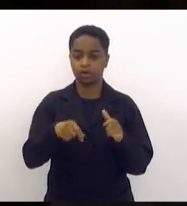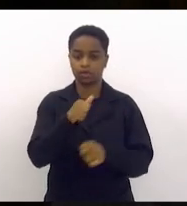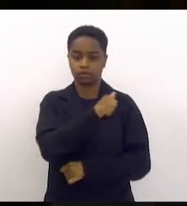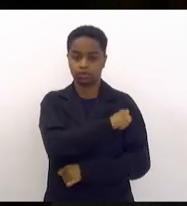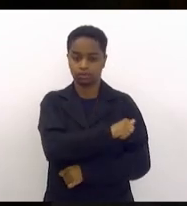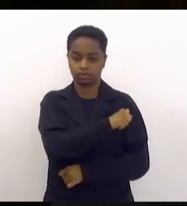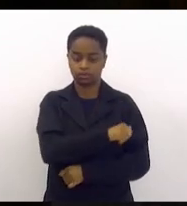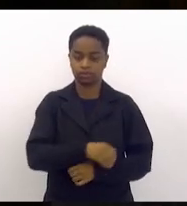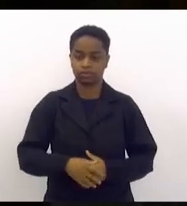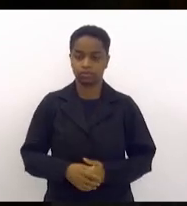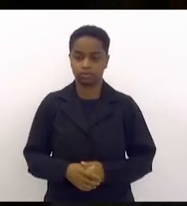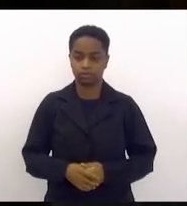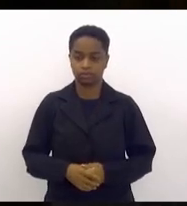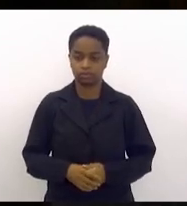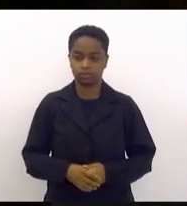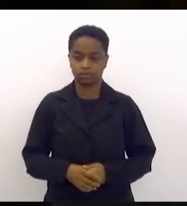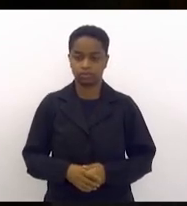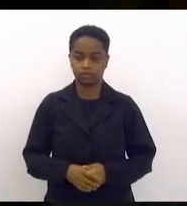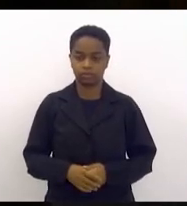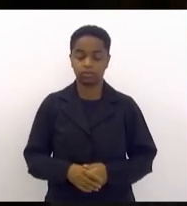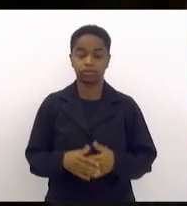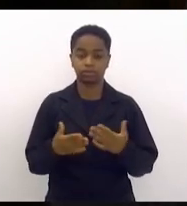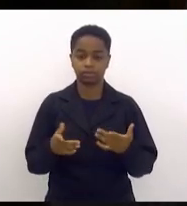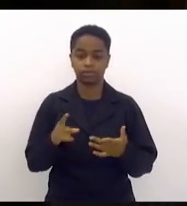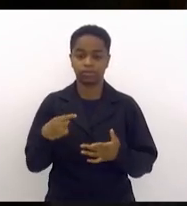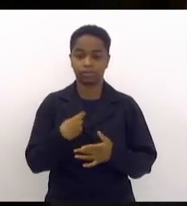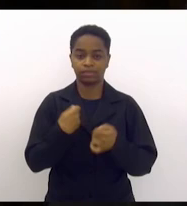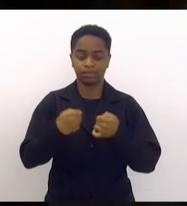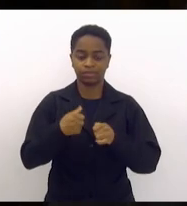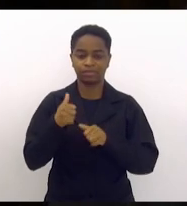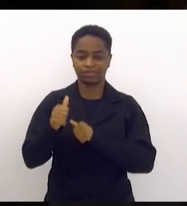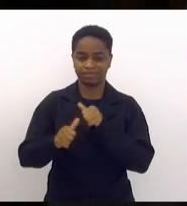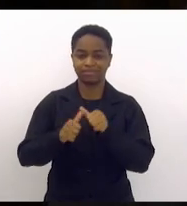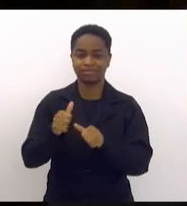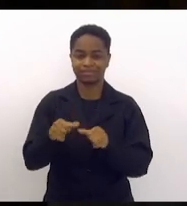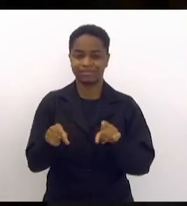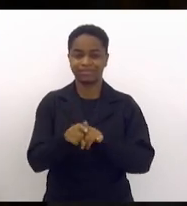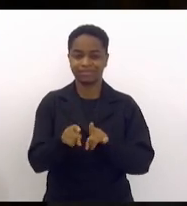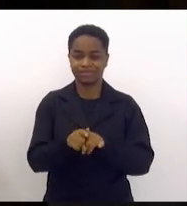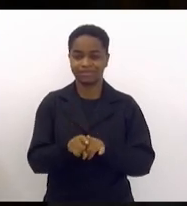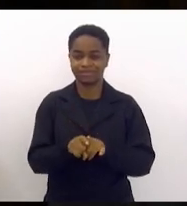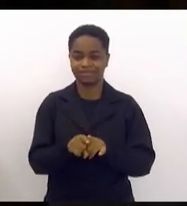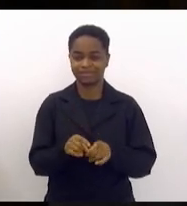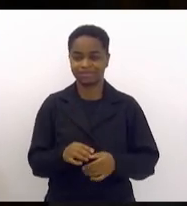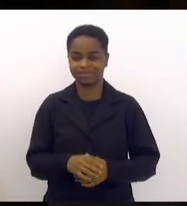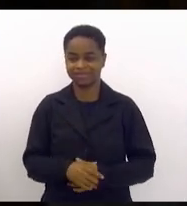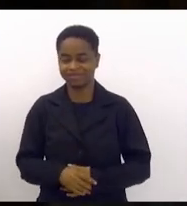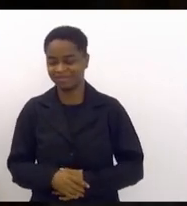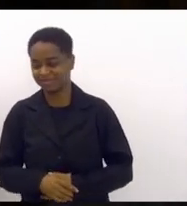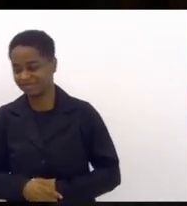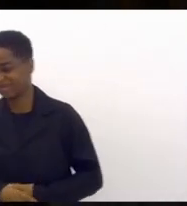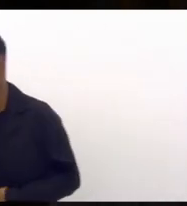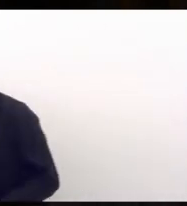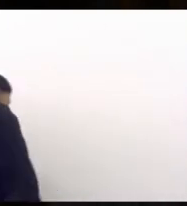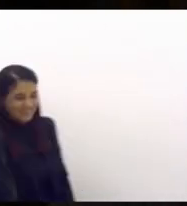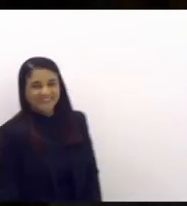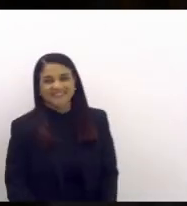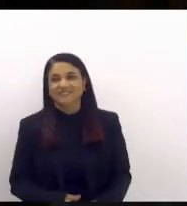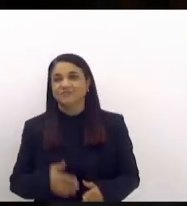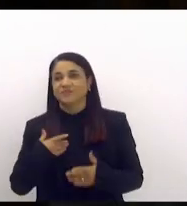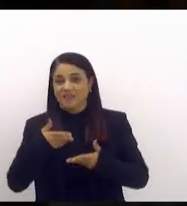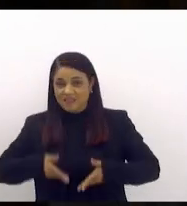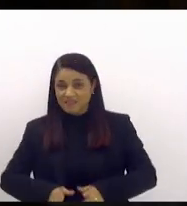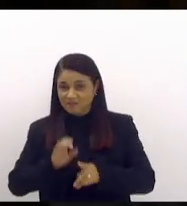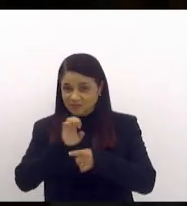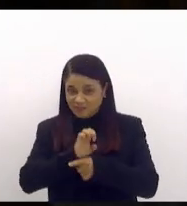Rio temos que recuperar isso essa indústria tem que Renascer e tem que ser iniciada o renascimento aqui no estado